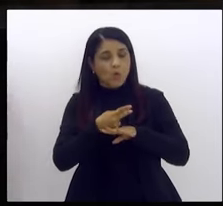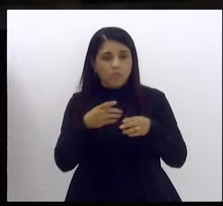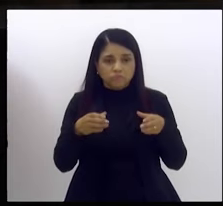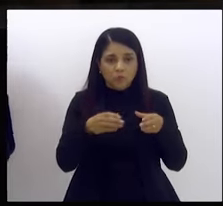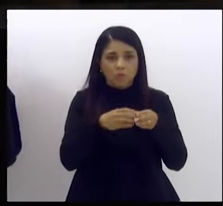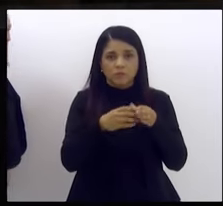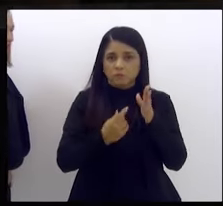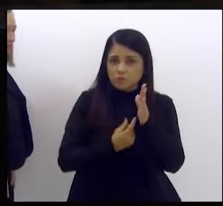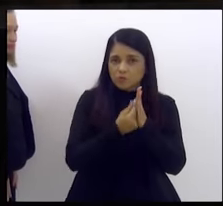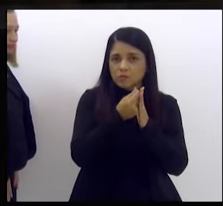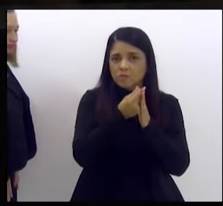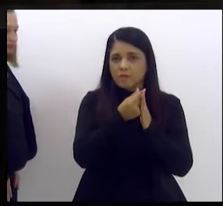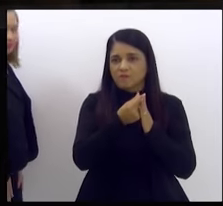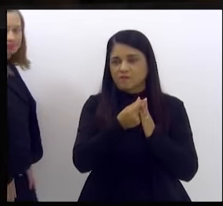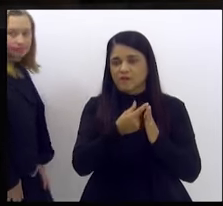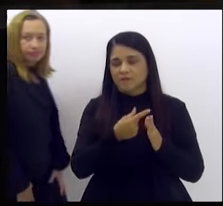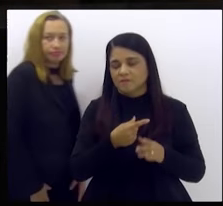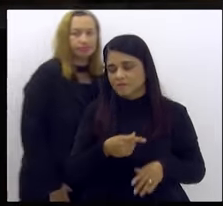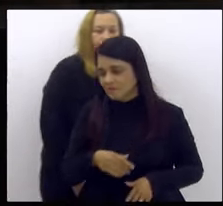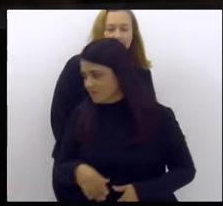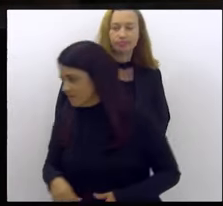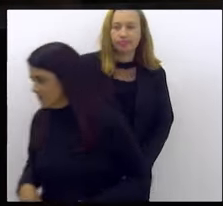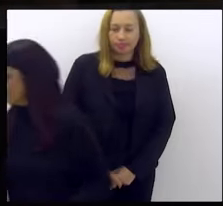orçamento. E se o sistema